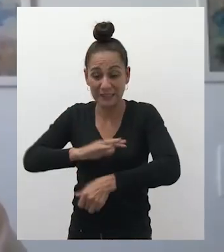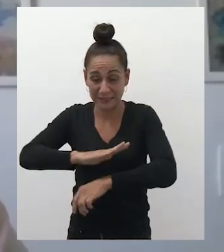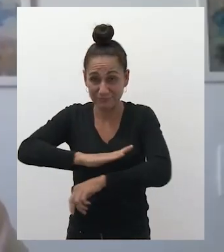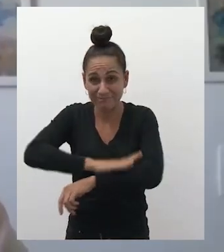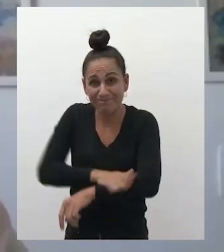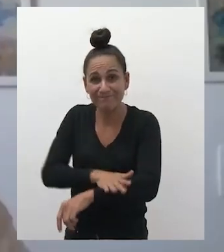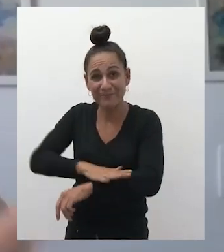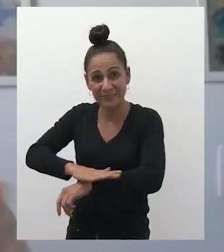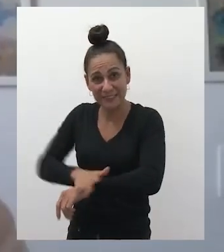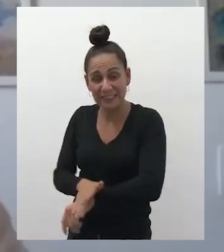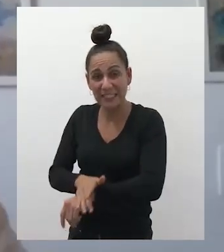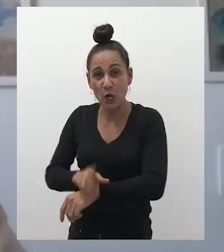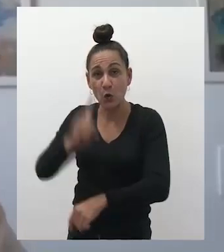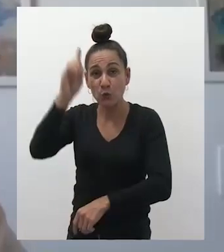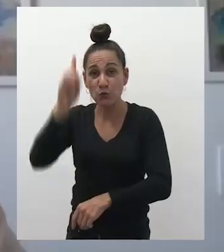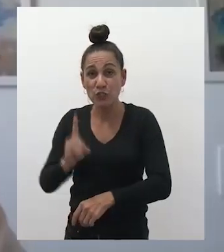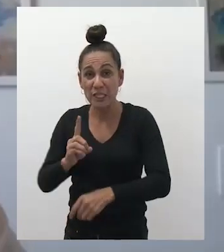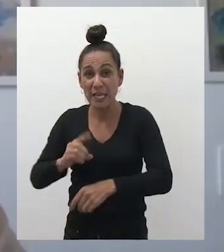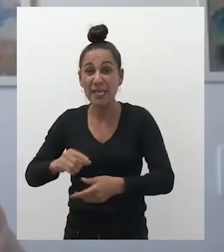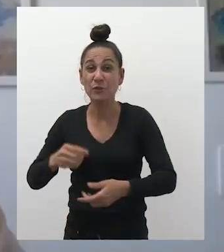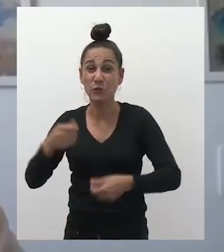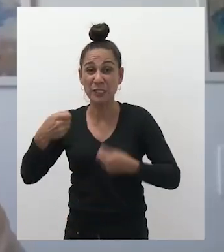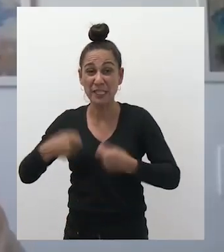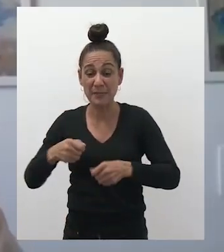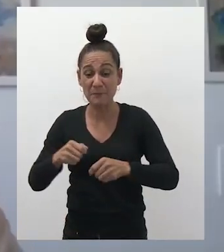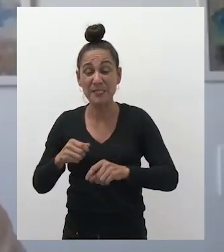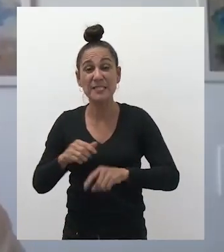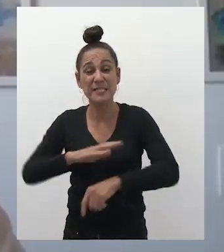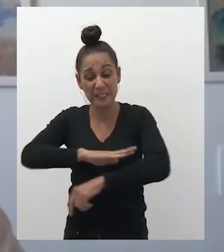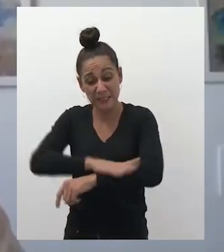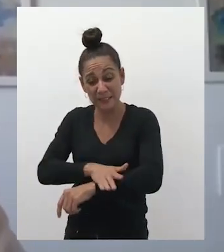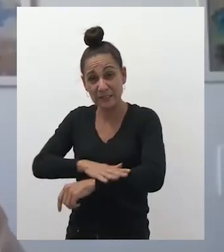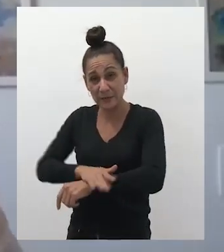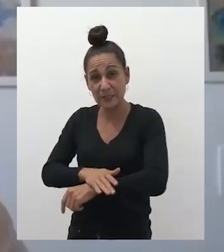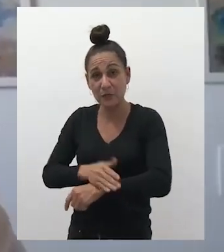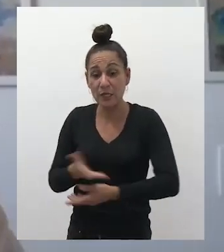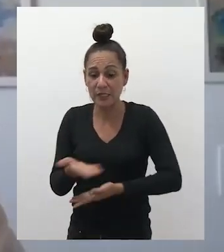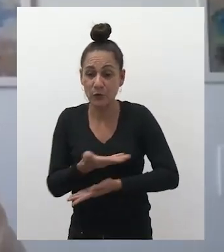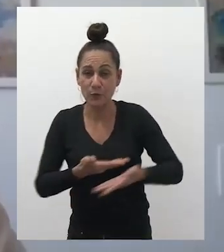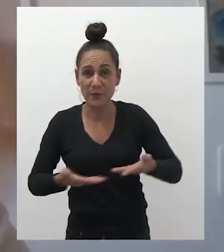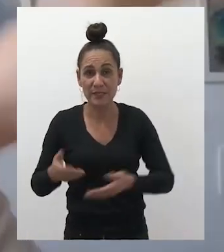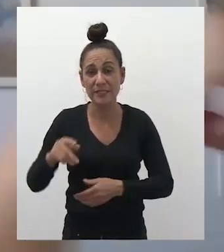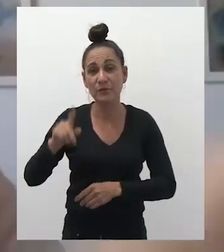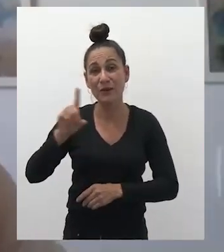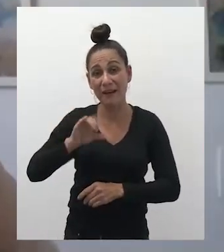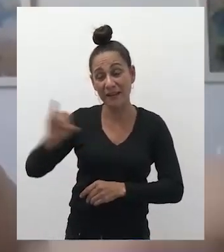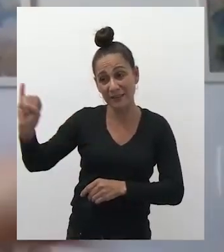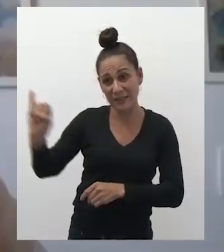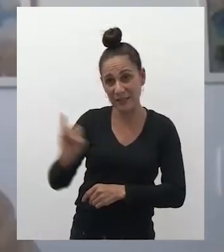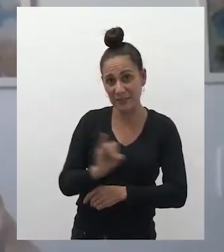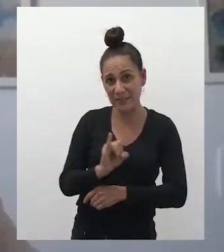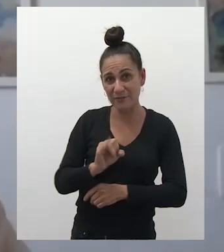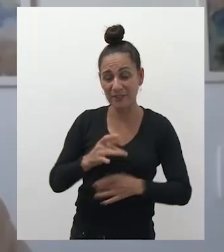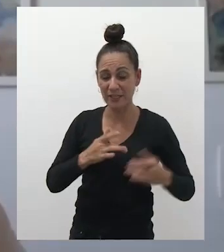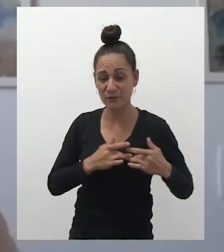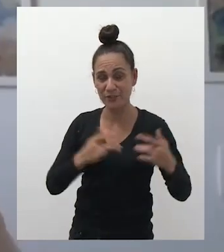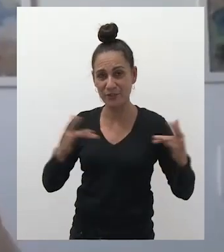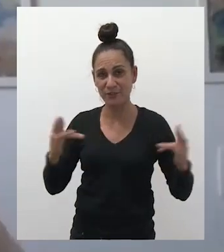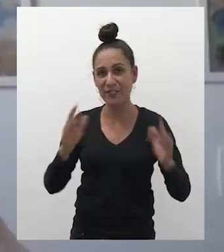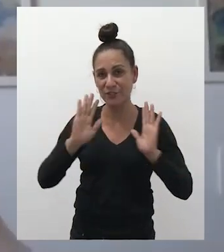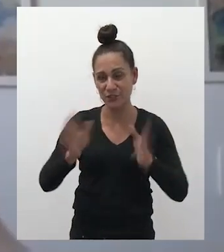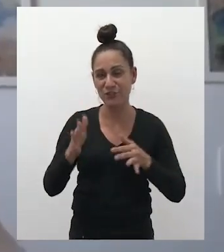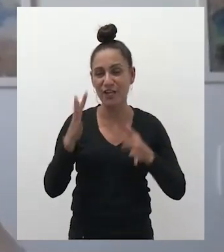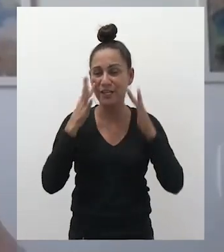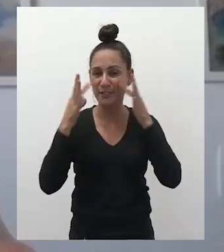discriminação, no dever contra a discriminação, fala da cooperação internacional, que é a nossa solidariedade, que a gente